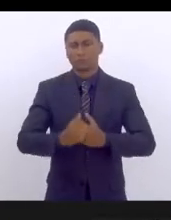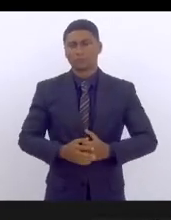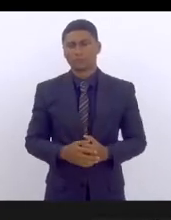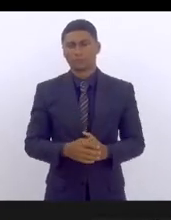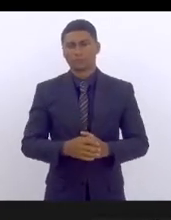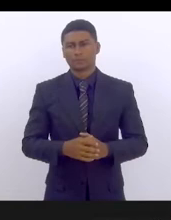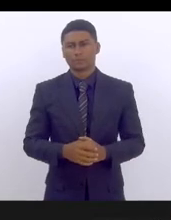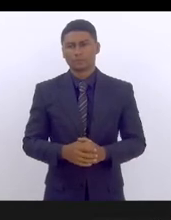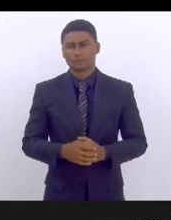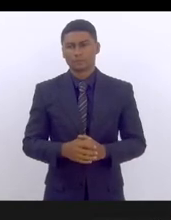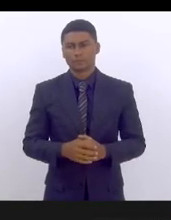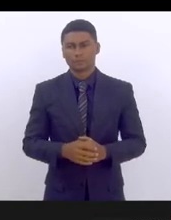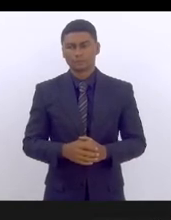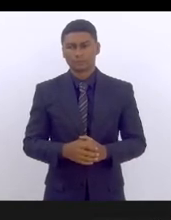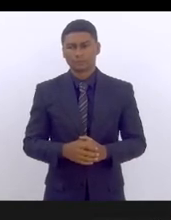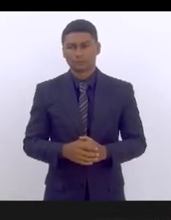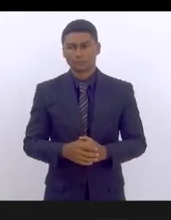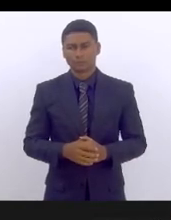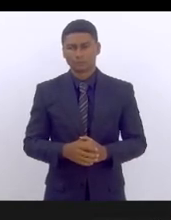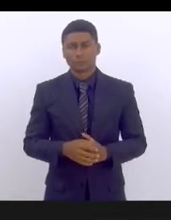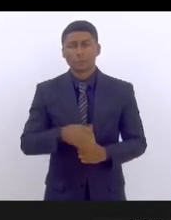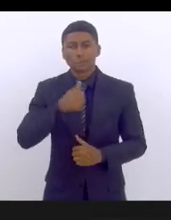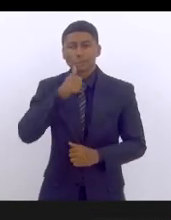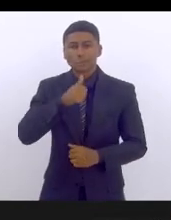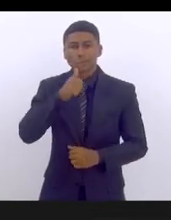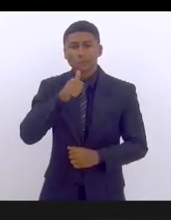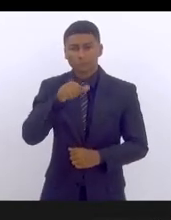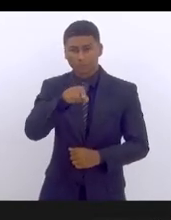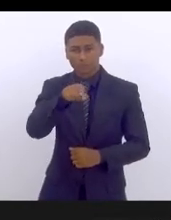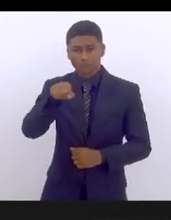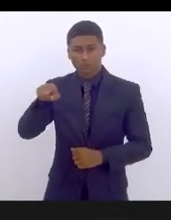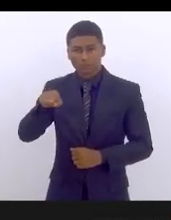das mulheres. As mulheres passam